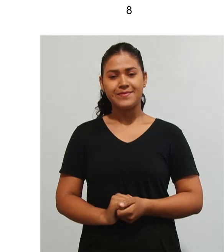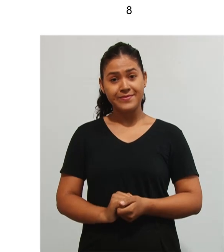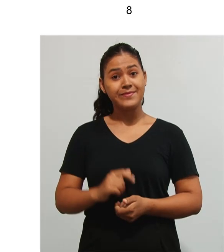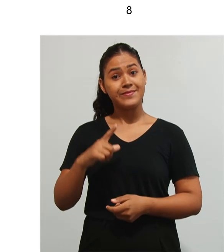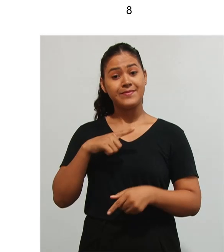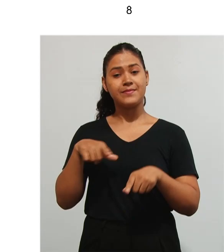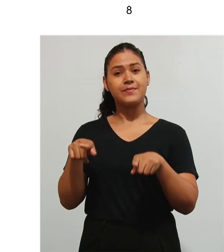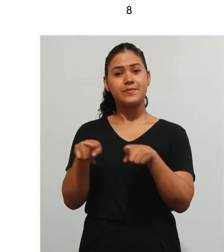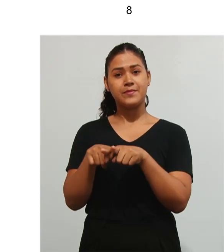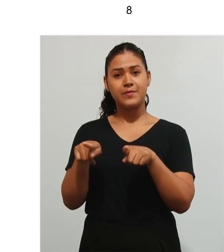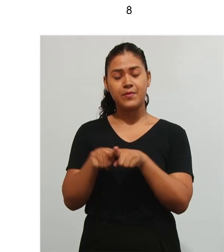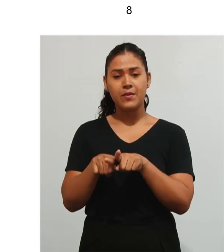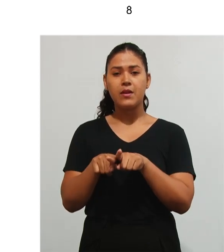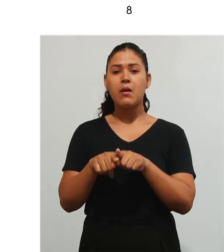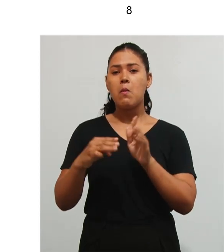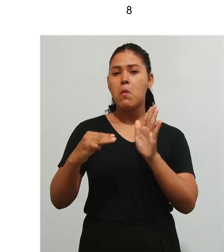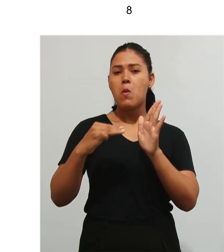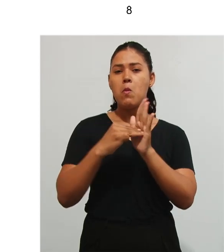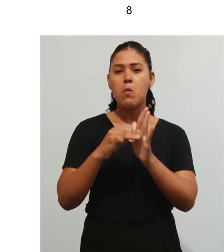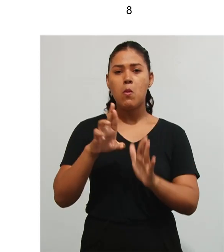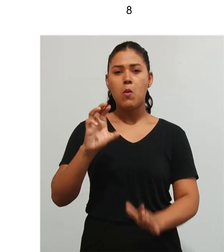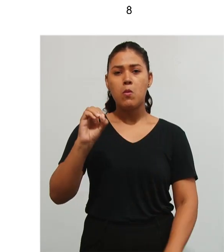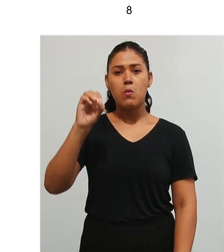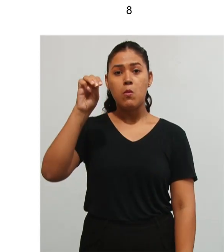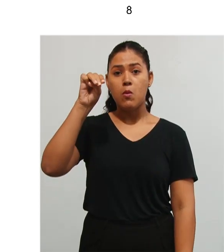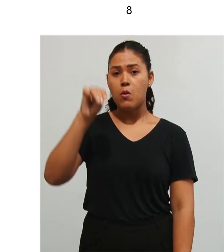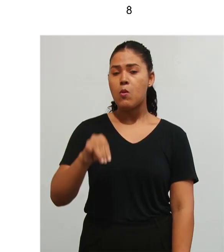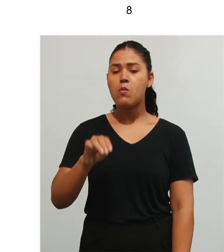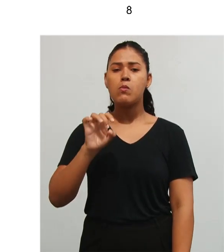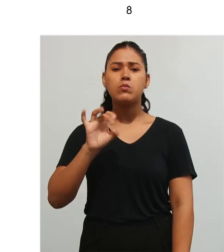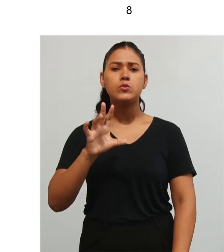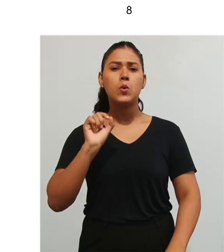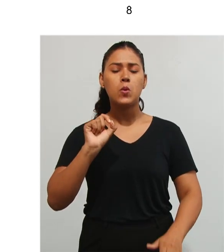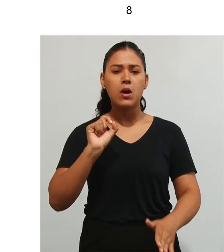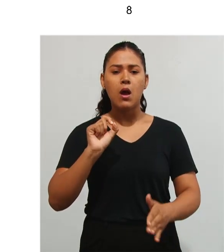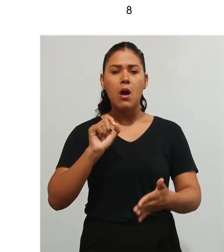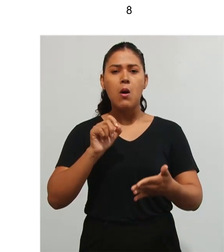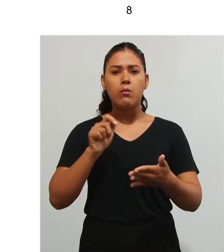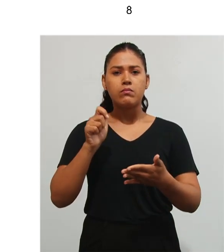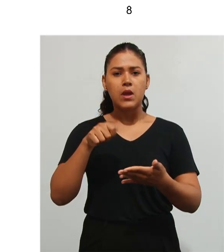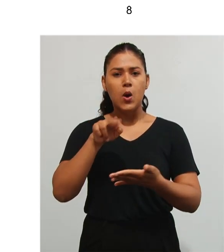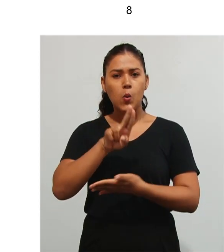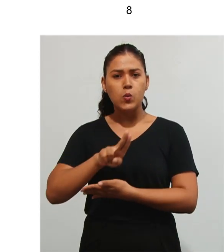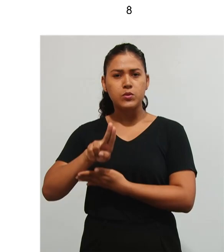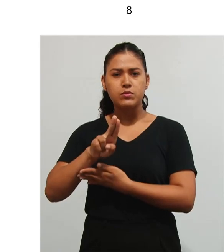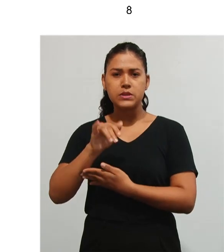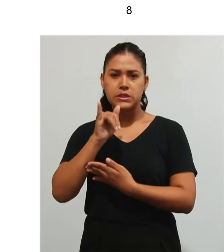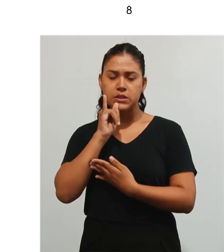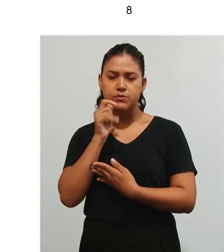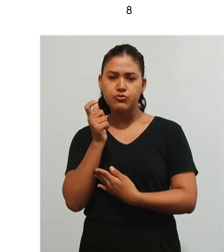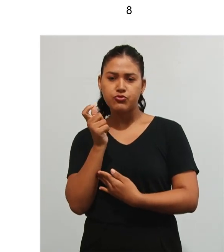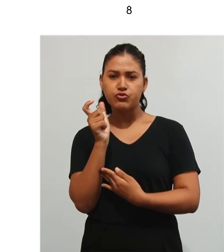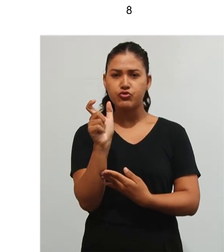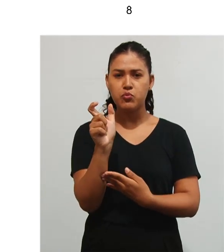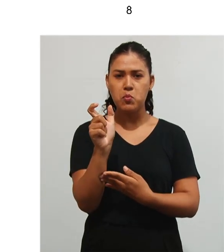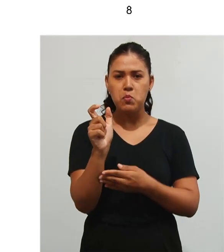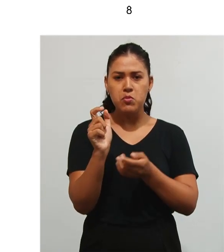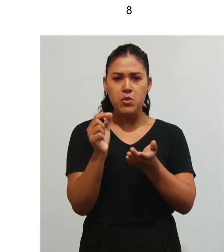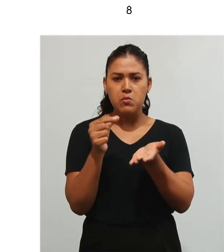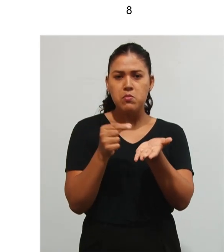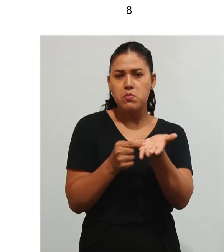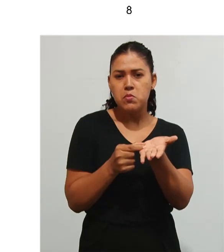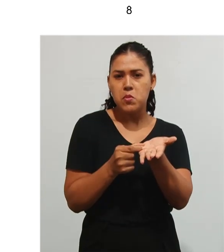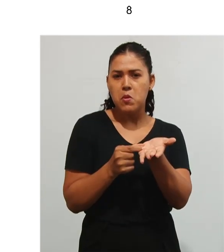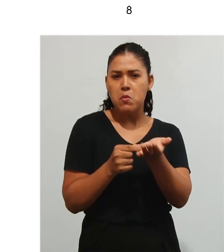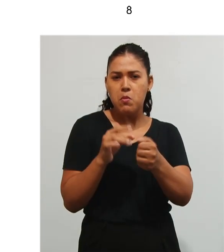temos também a memória ROM, que é uma memória somente de leitura. Então geralmente aqueles chips pretos que você observa em qualquer placa,